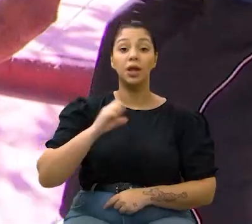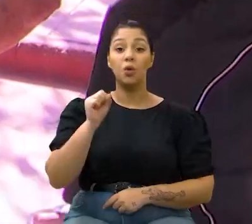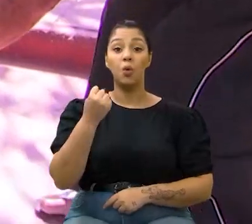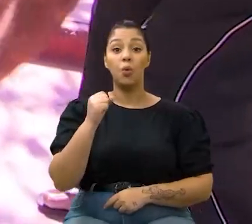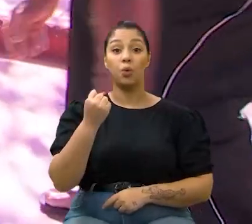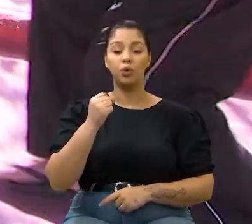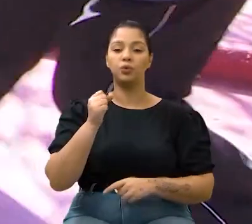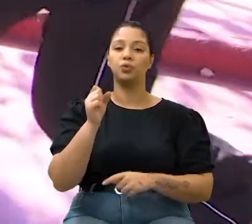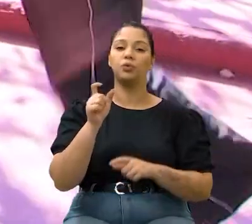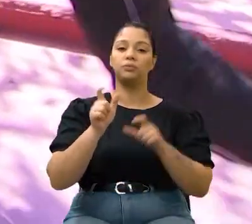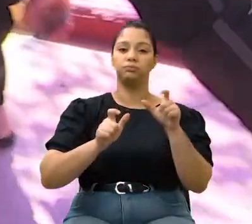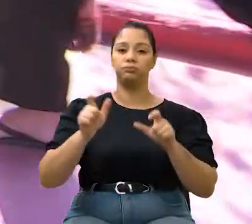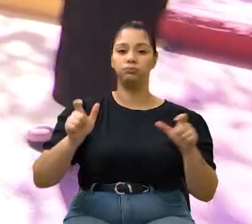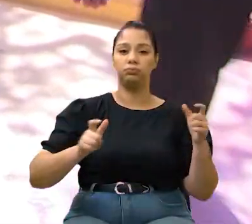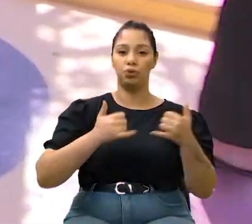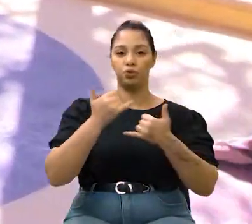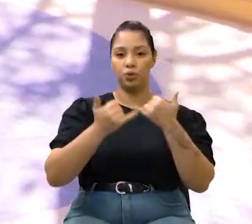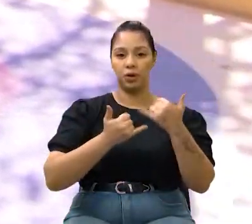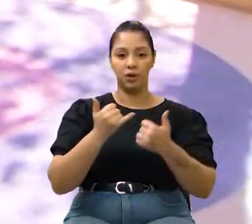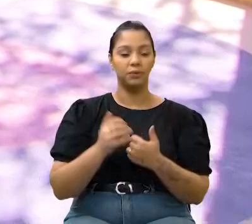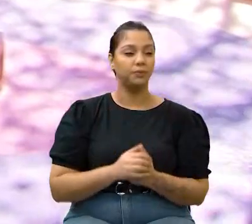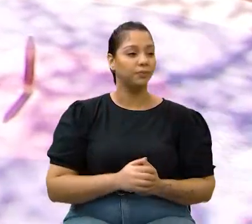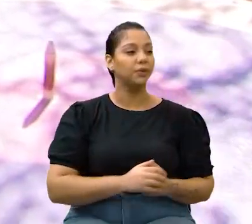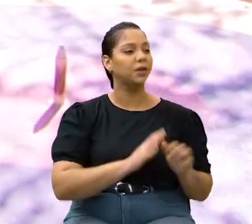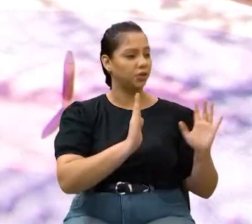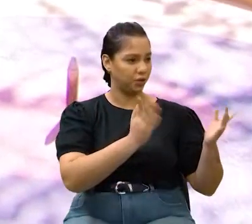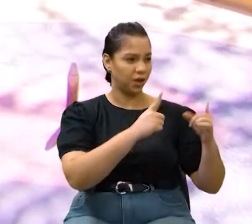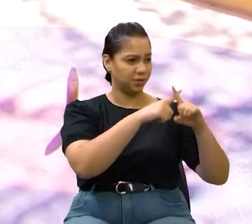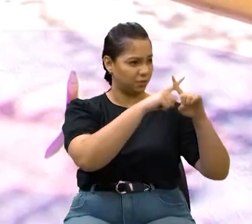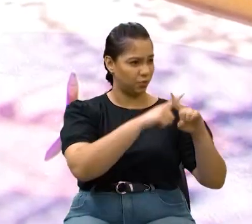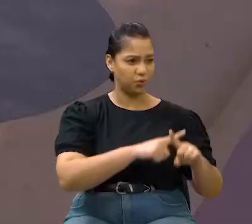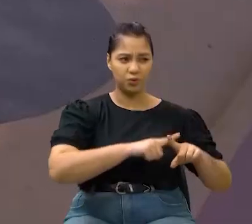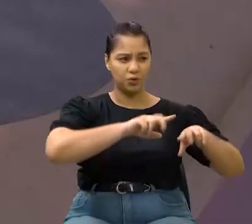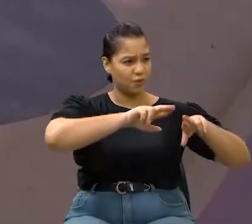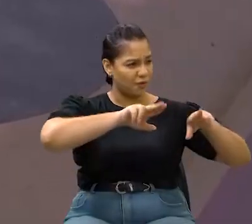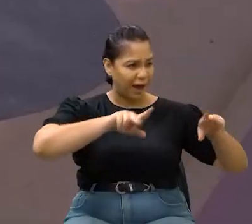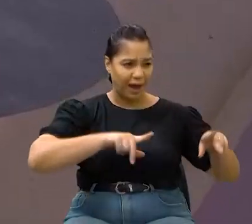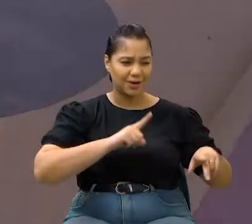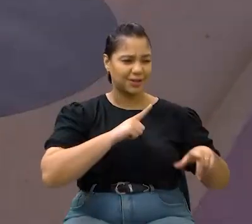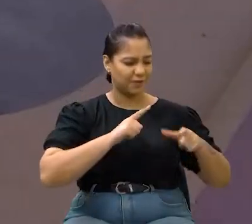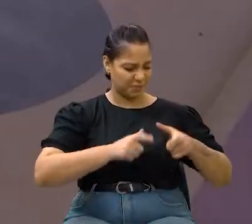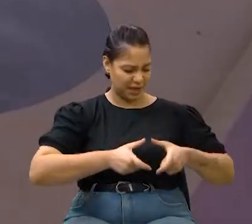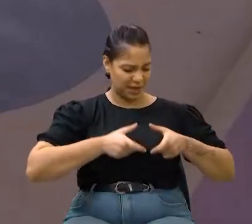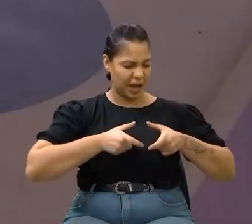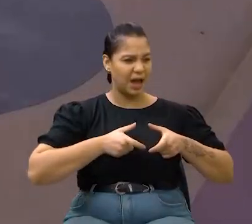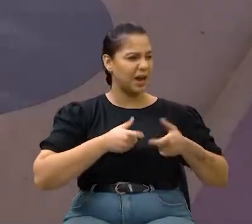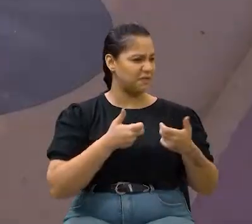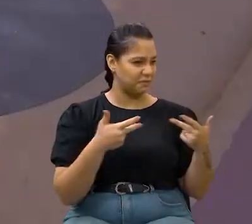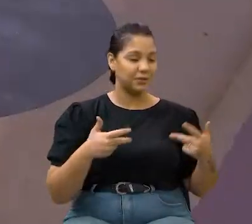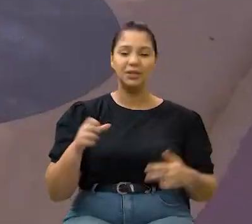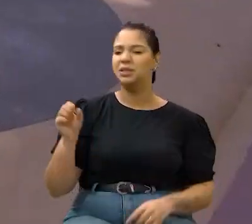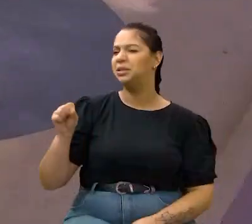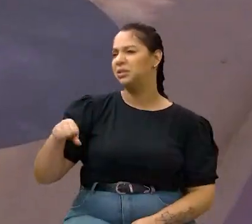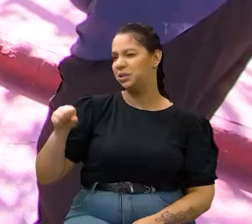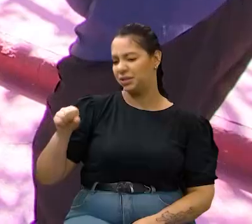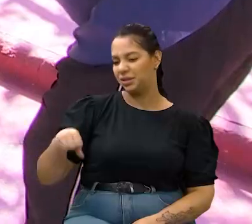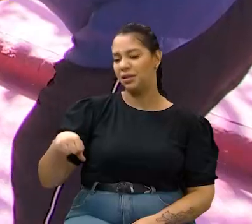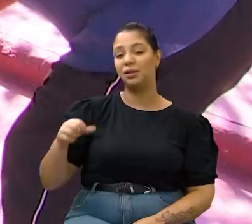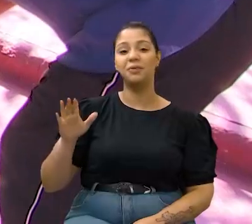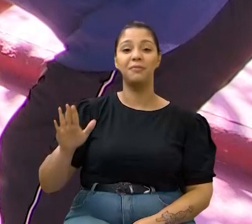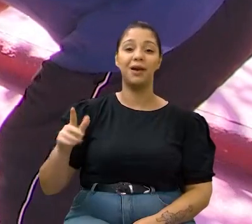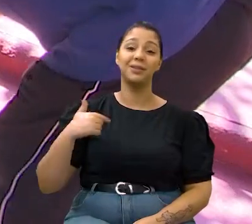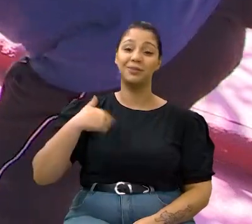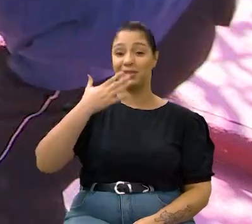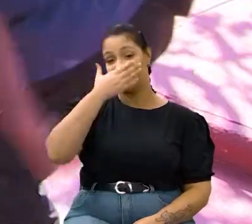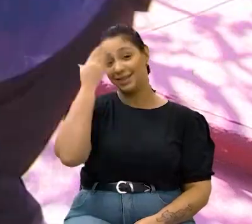campo. E você já disputou vários campeonatos, conquistou medalha, como é que é? Sim, André, pena que eu esqueci